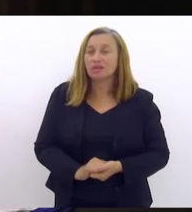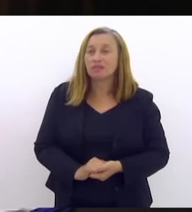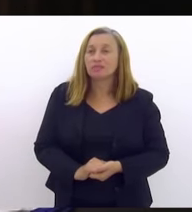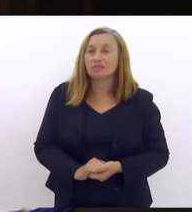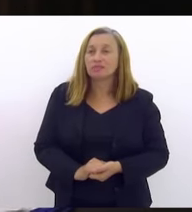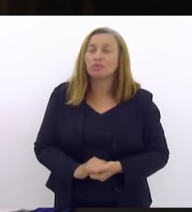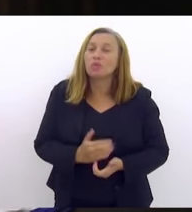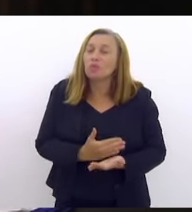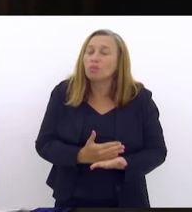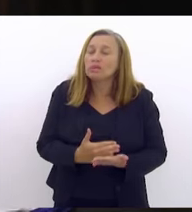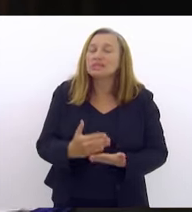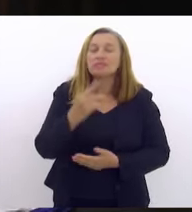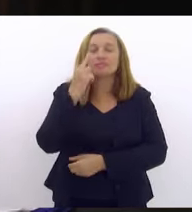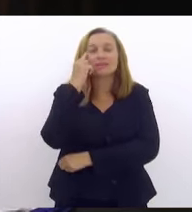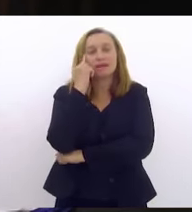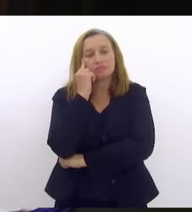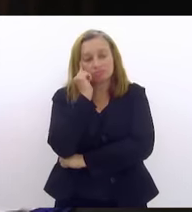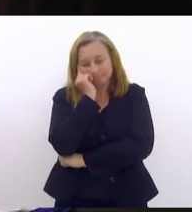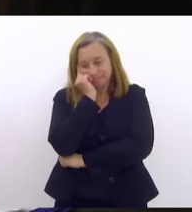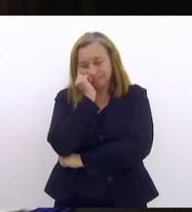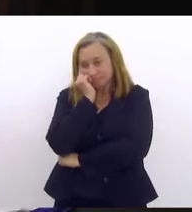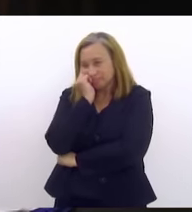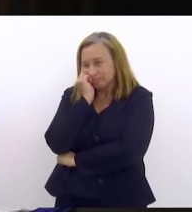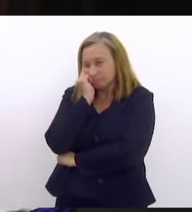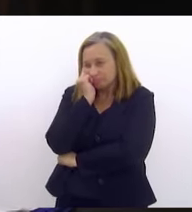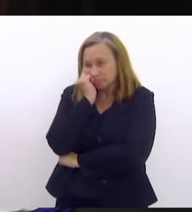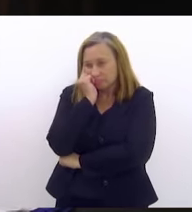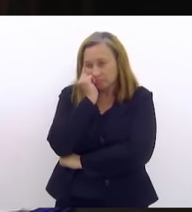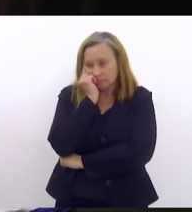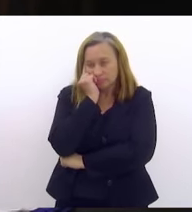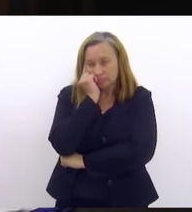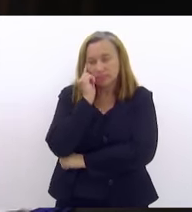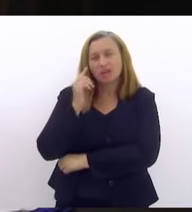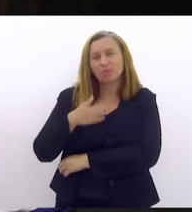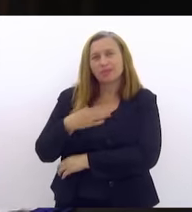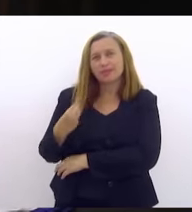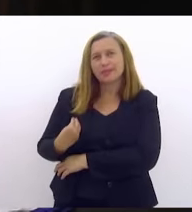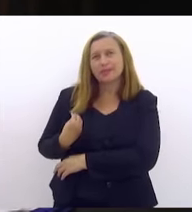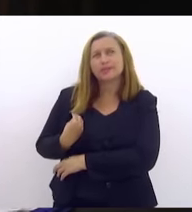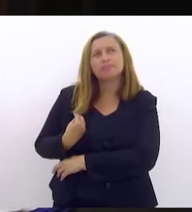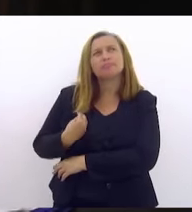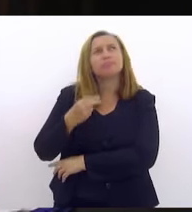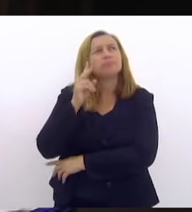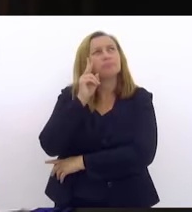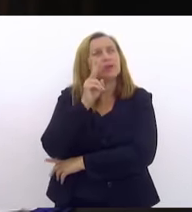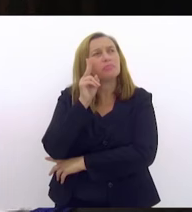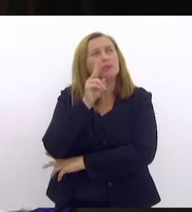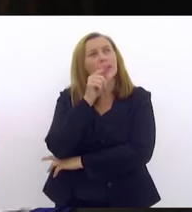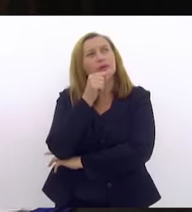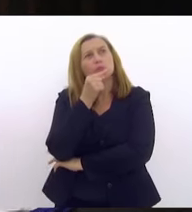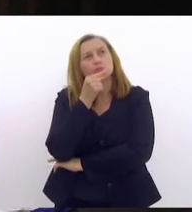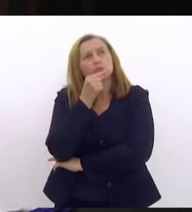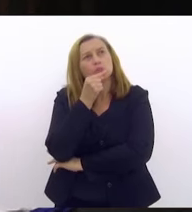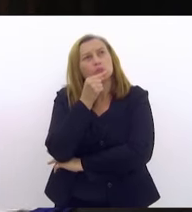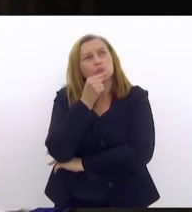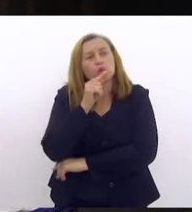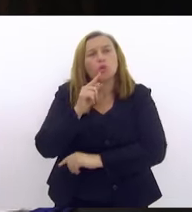E comecei a pensar na minha vida, de onde eu